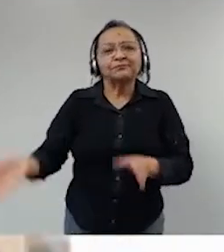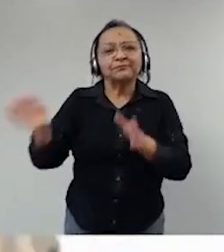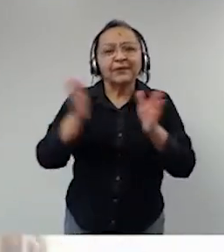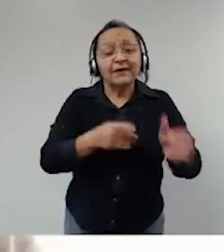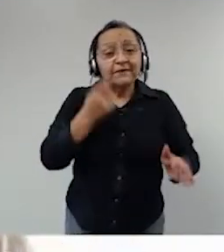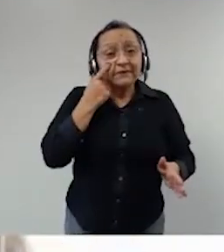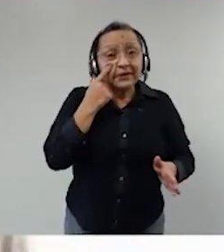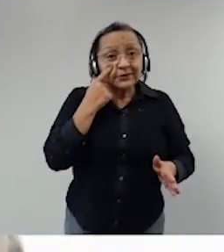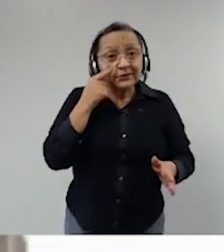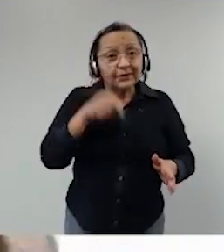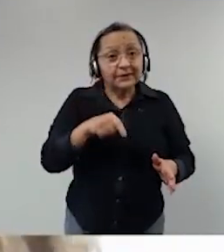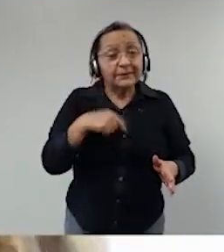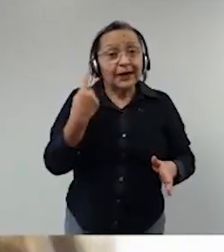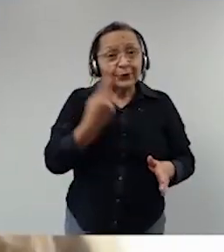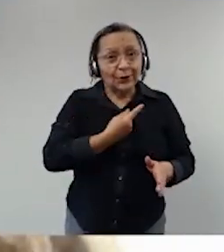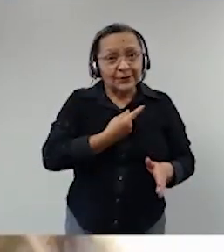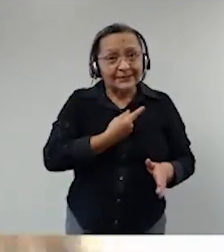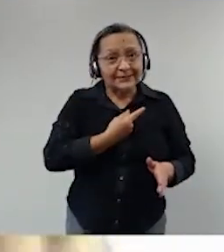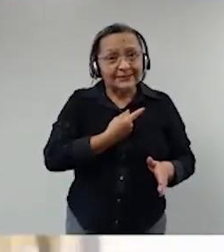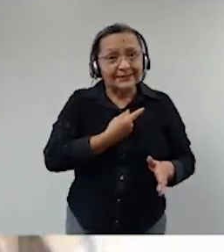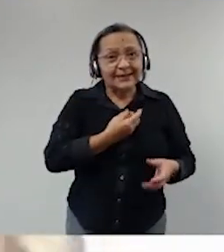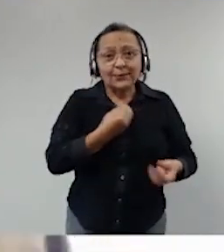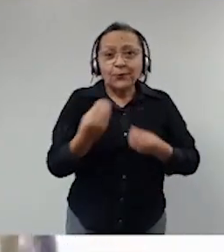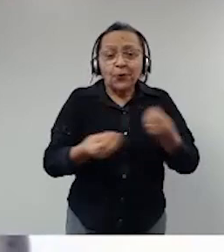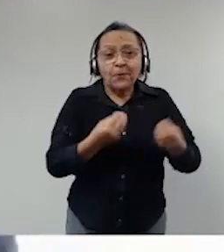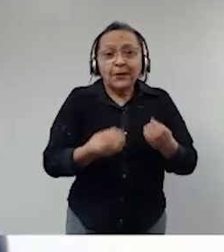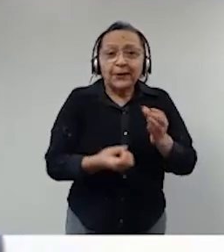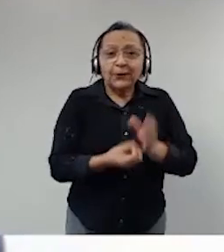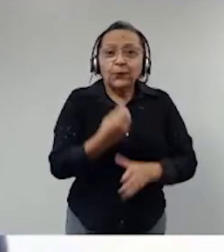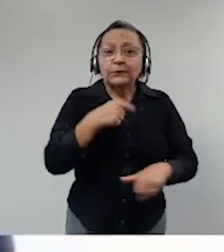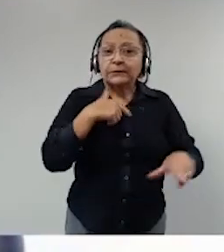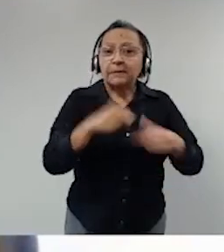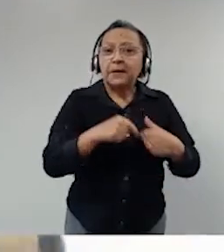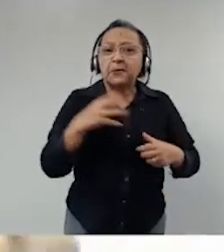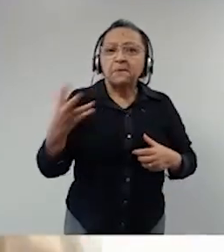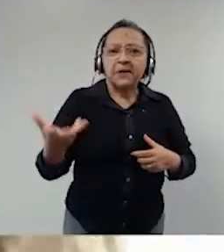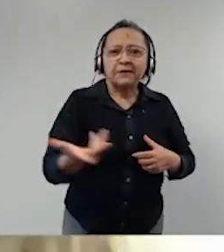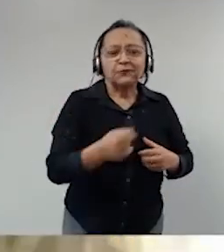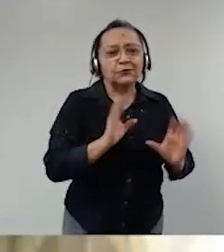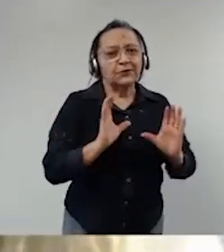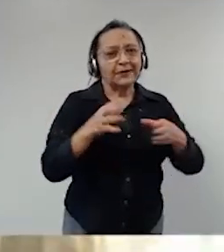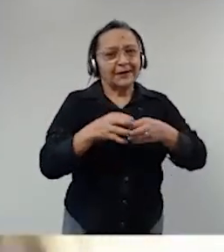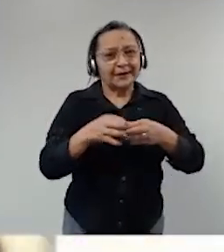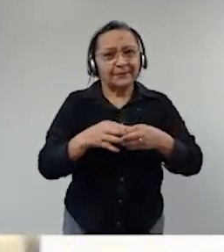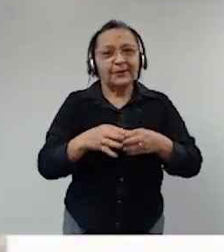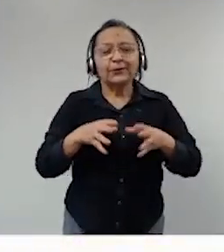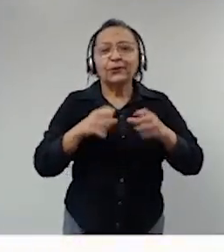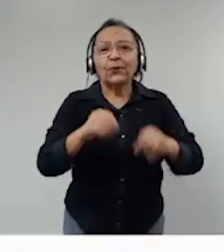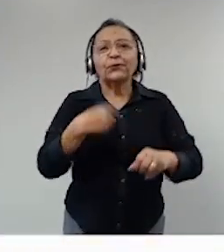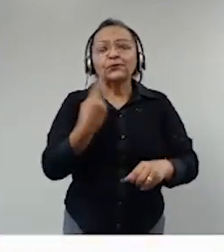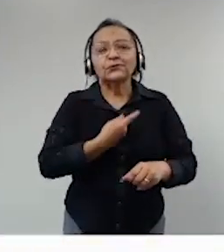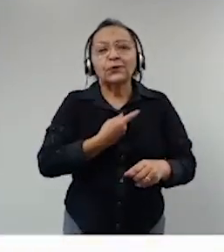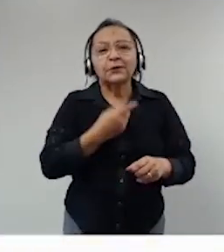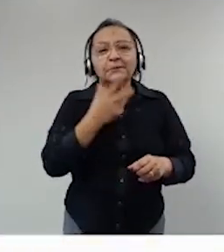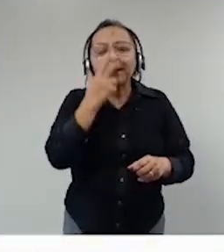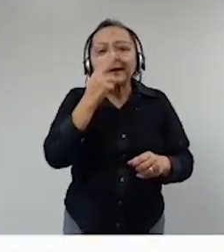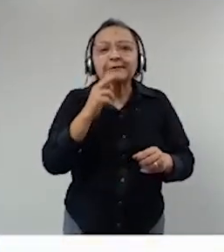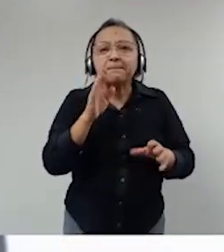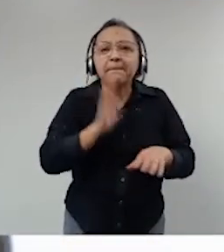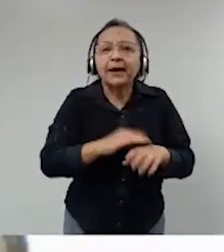para nós, na Via Varejo, um trabalho sensacional de equipe. Todos nós passamos a trabalhar muito mais em